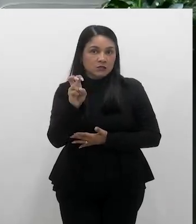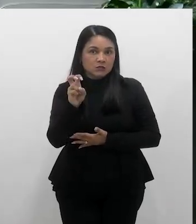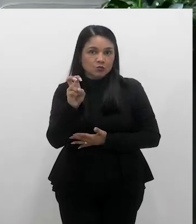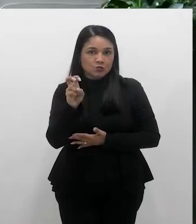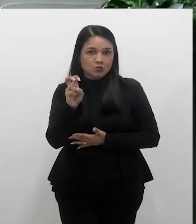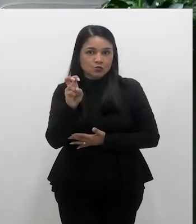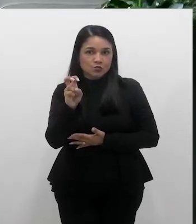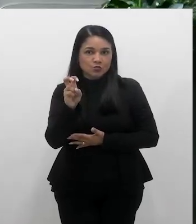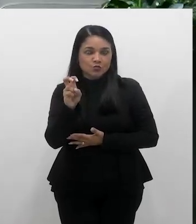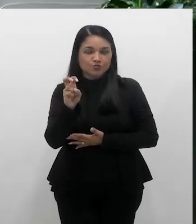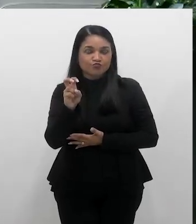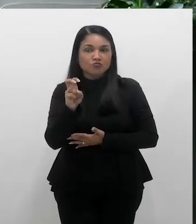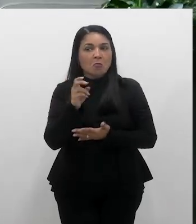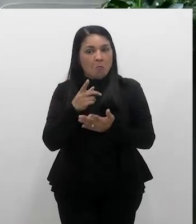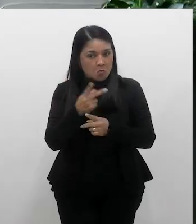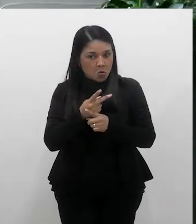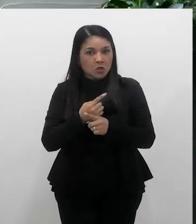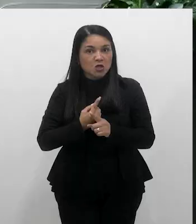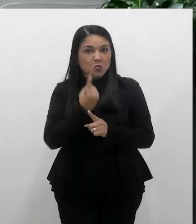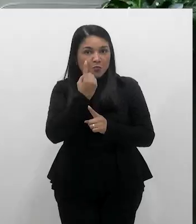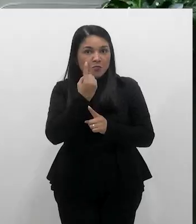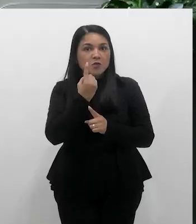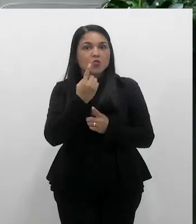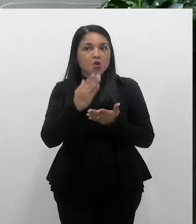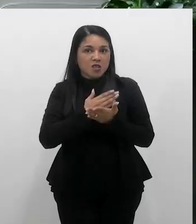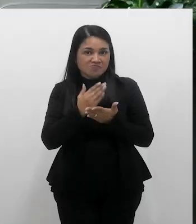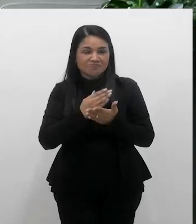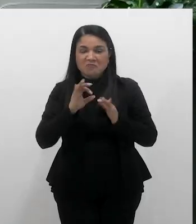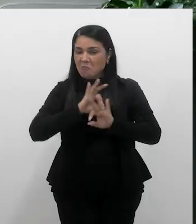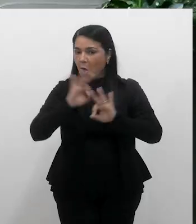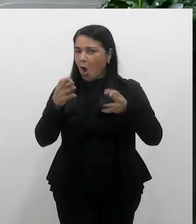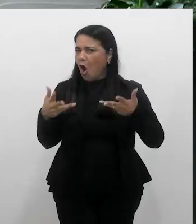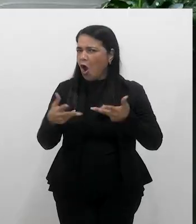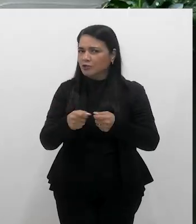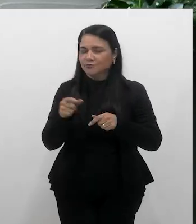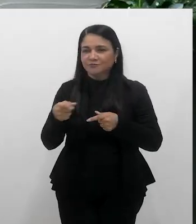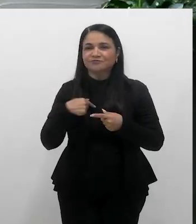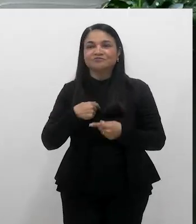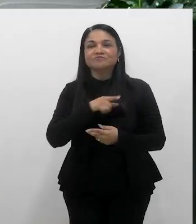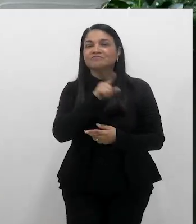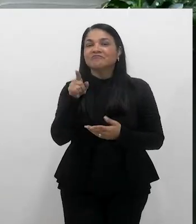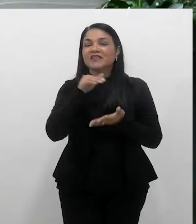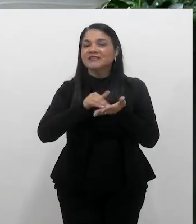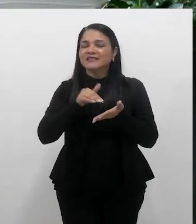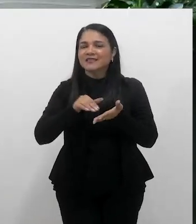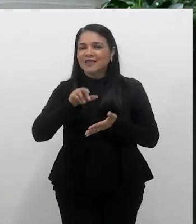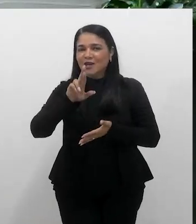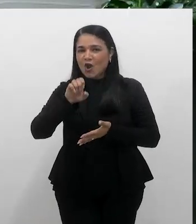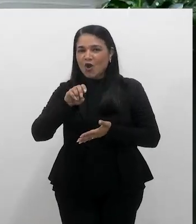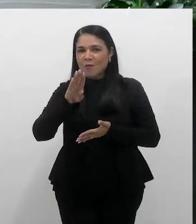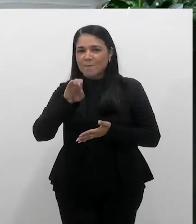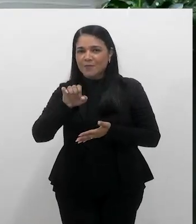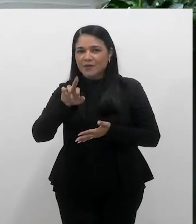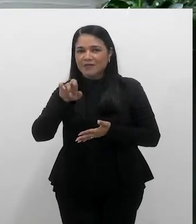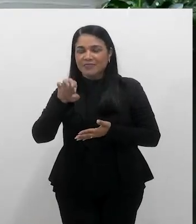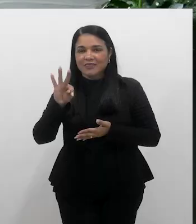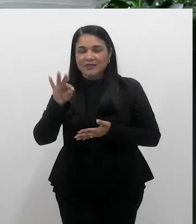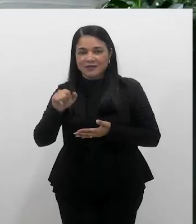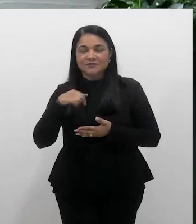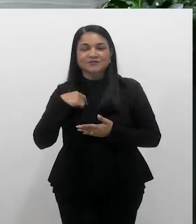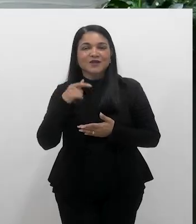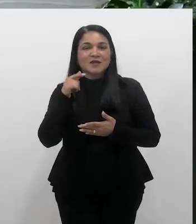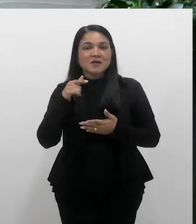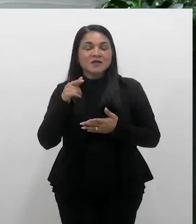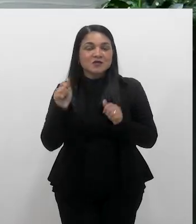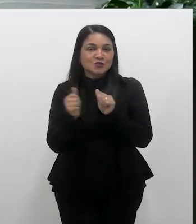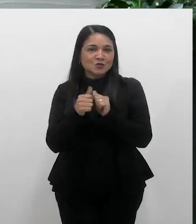45. Pode procurar desde o primeiro. Tá certo. Tá? Excelente, são excelentes. Secretária. Na minha